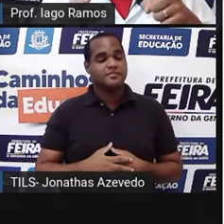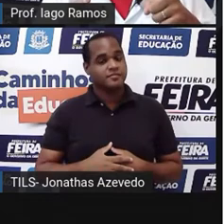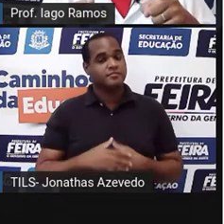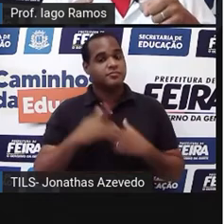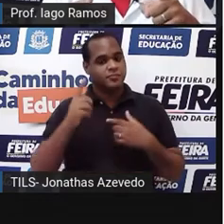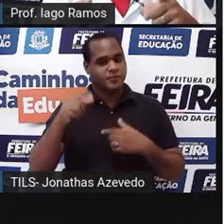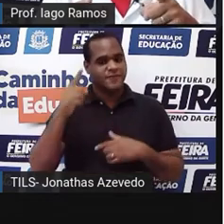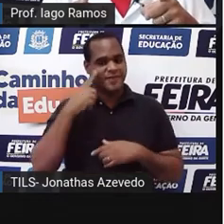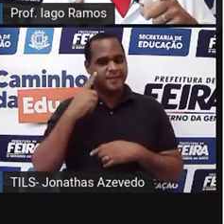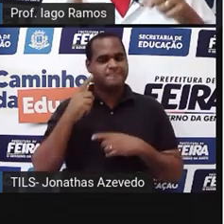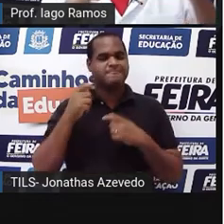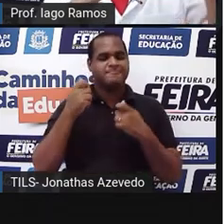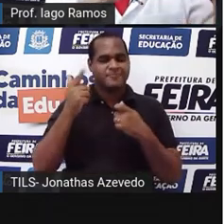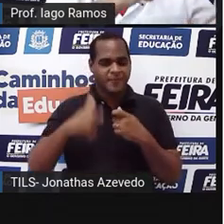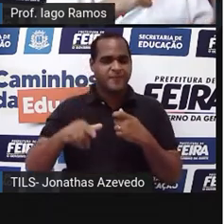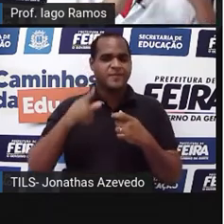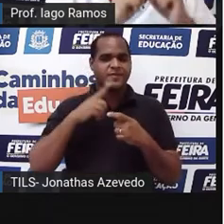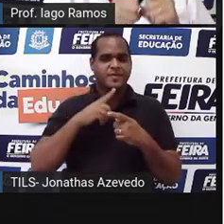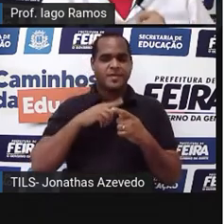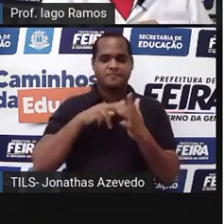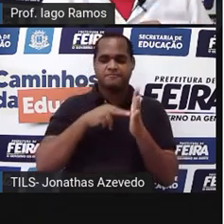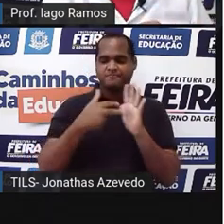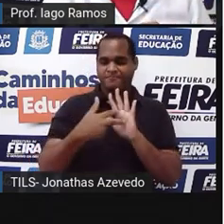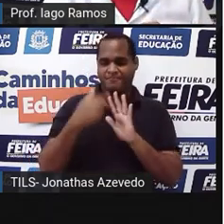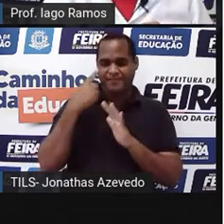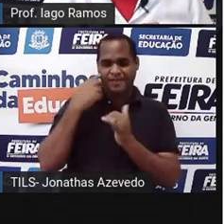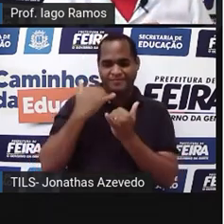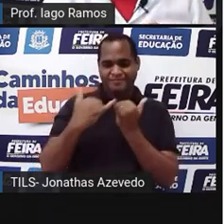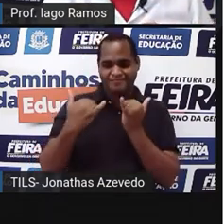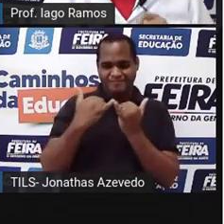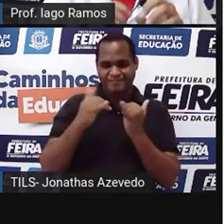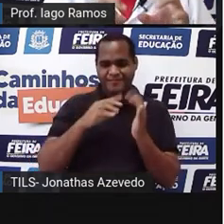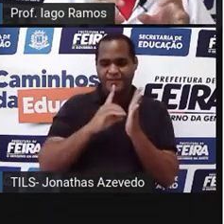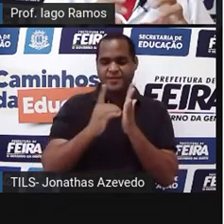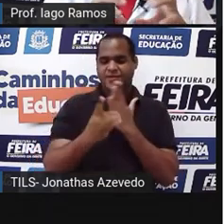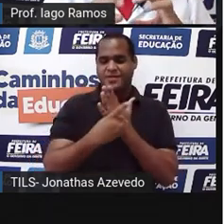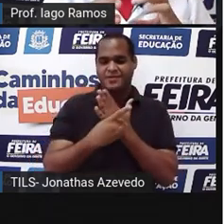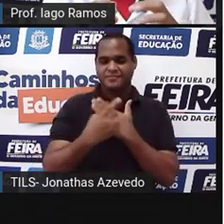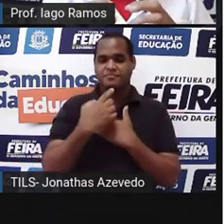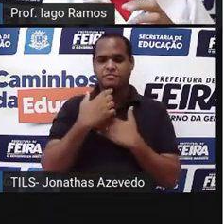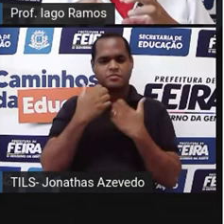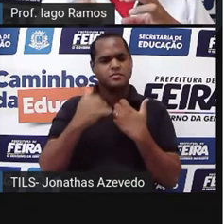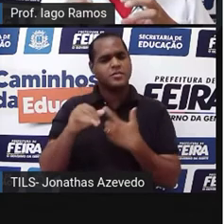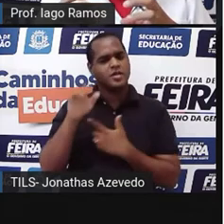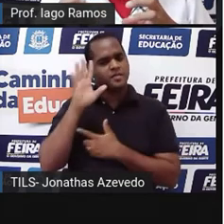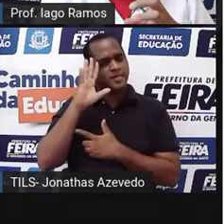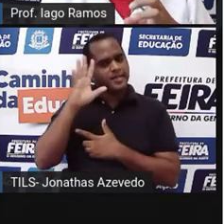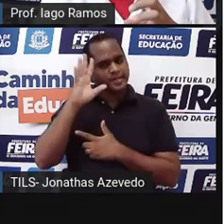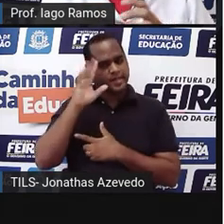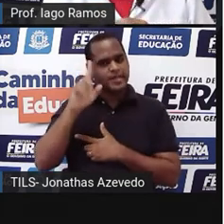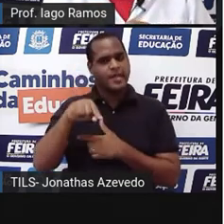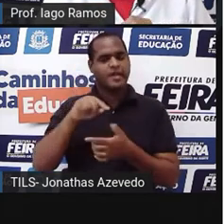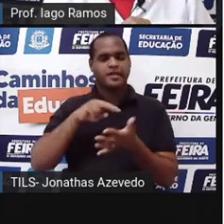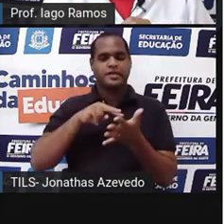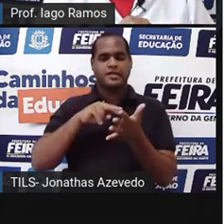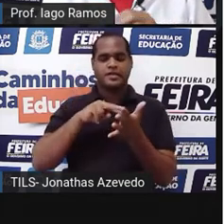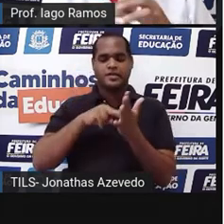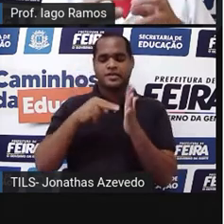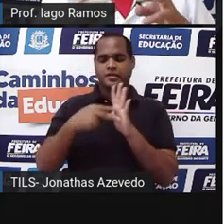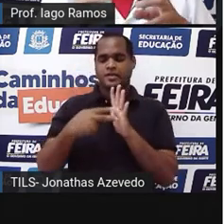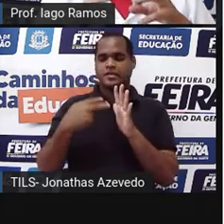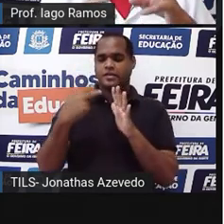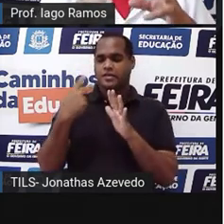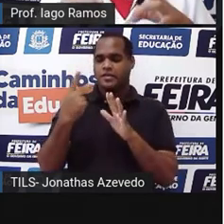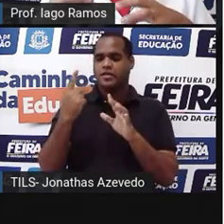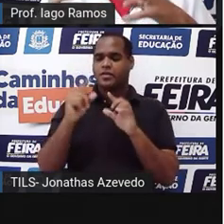De novo, eu vou insistir naquele significado do dicionário. Se a gente pensar naquele significado do dicionário,